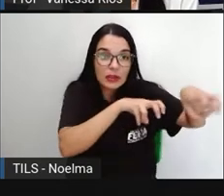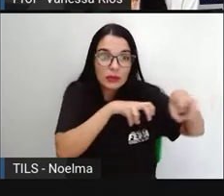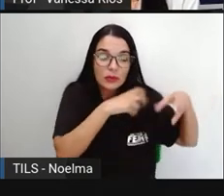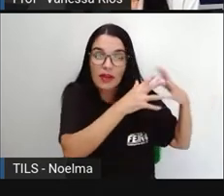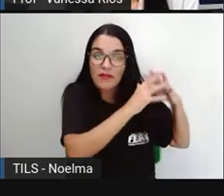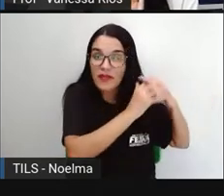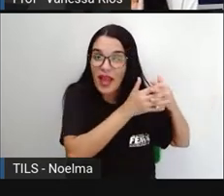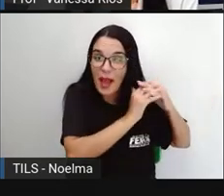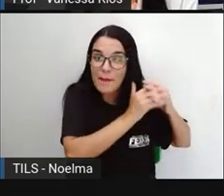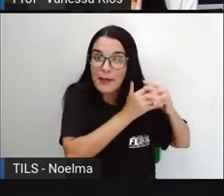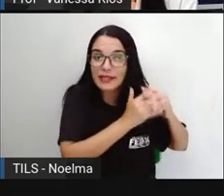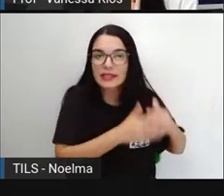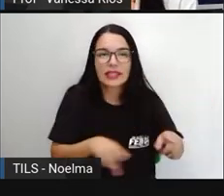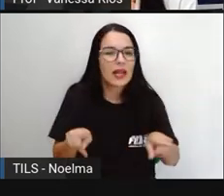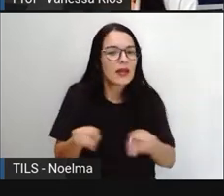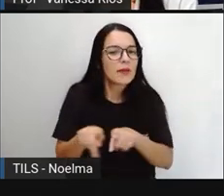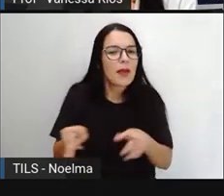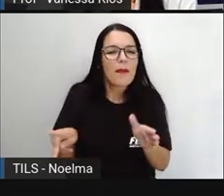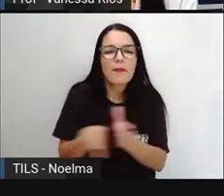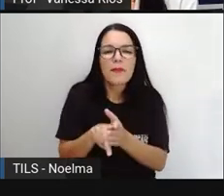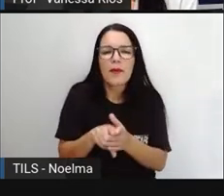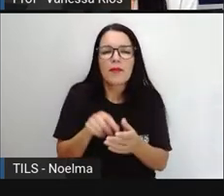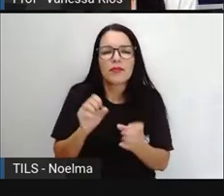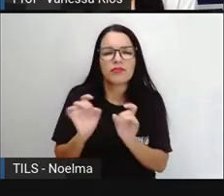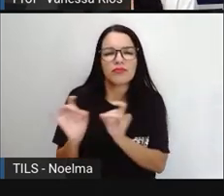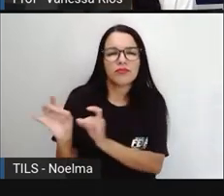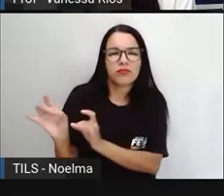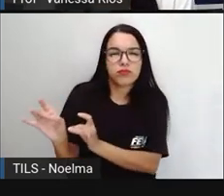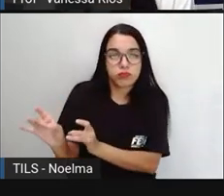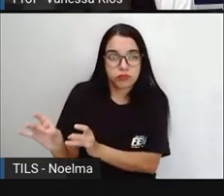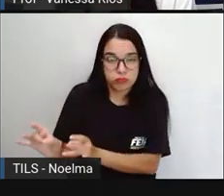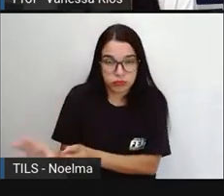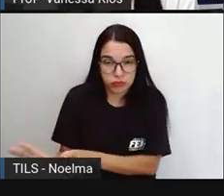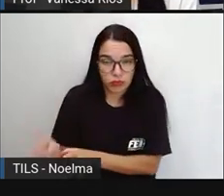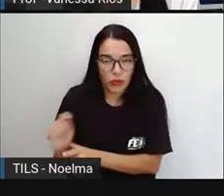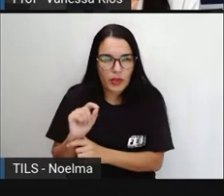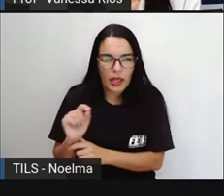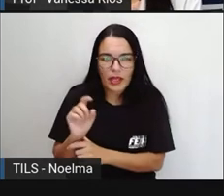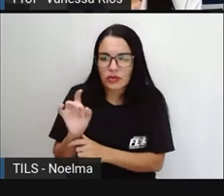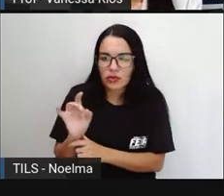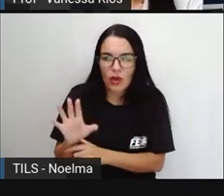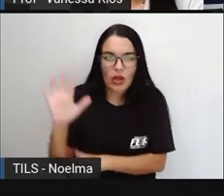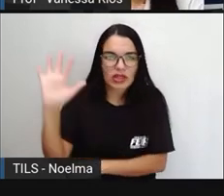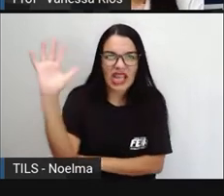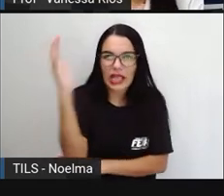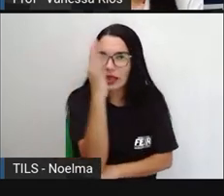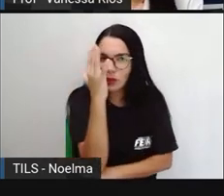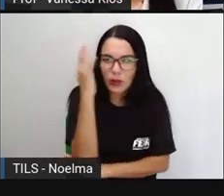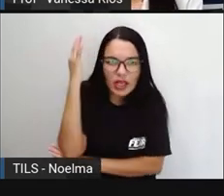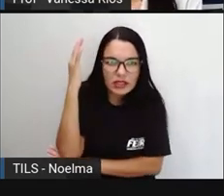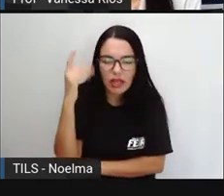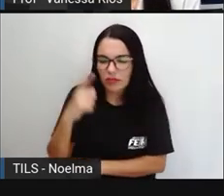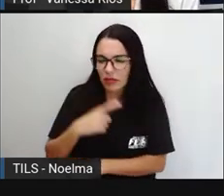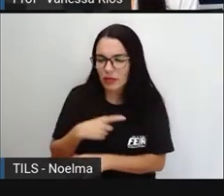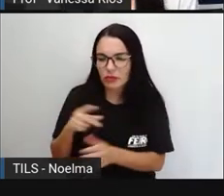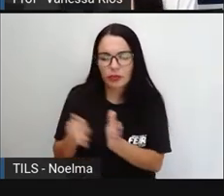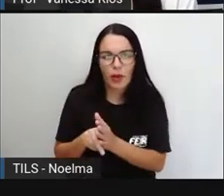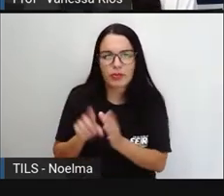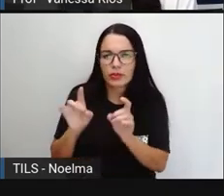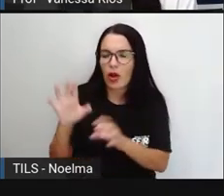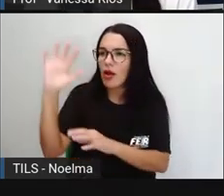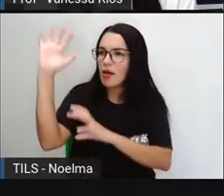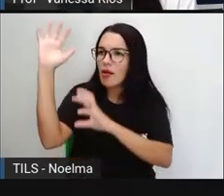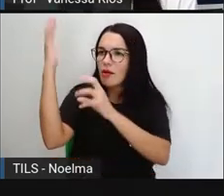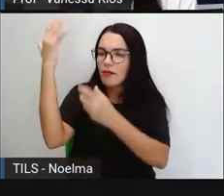para começar a produzir seus próprios alimentos. Então, a gente observa aí ele saindo do nomadismo e indo